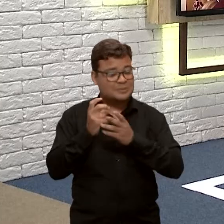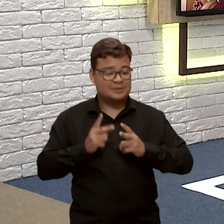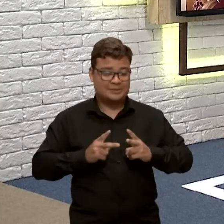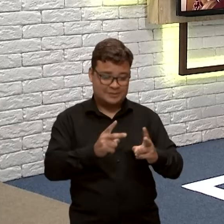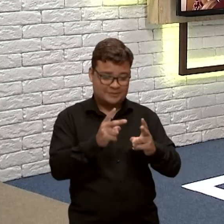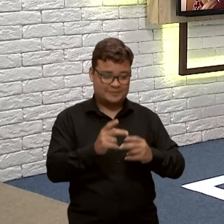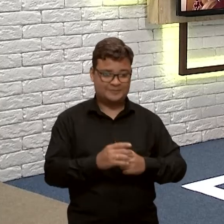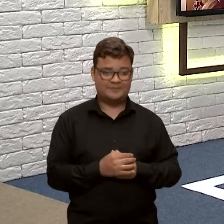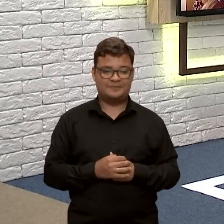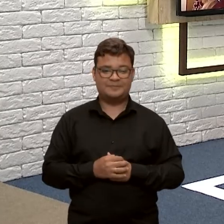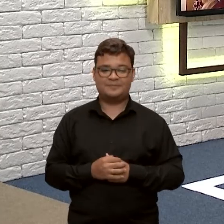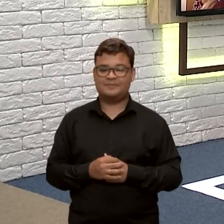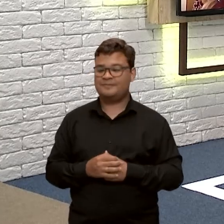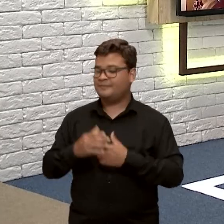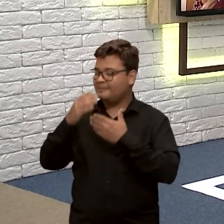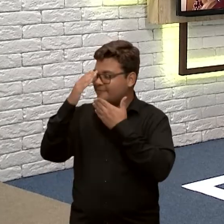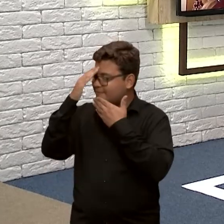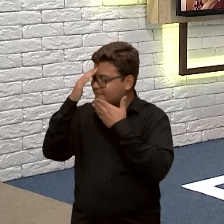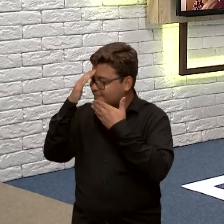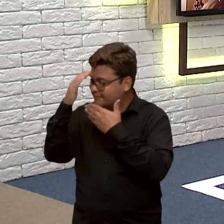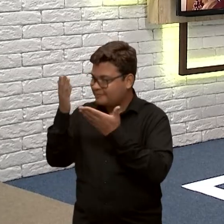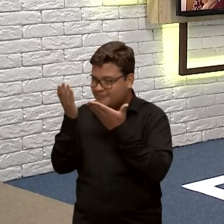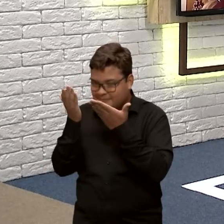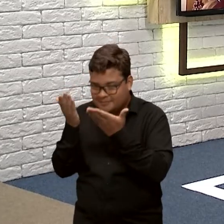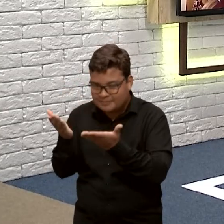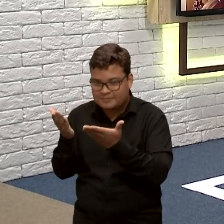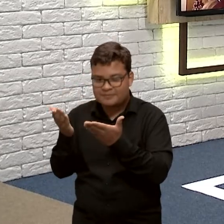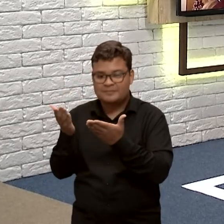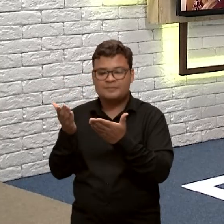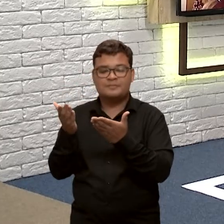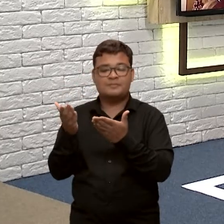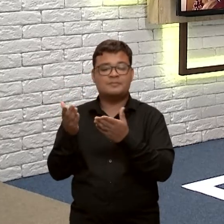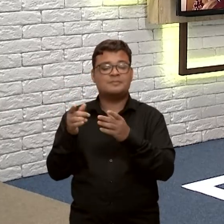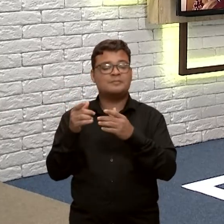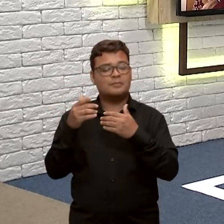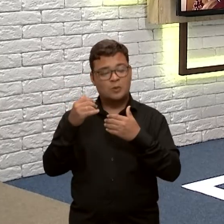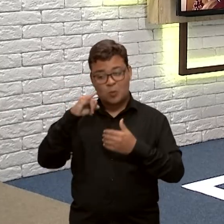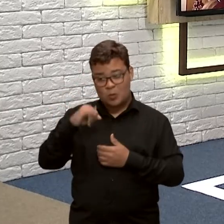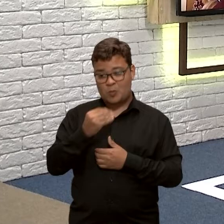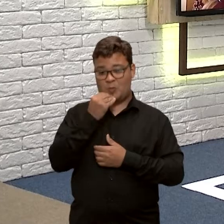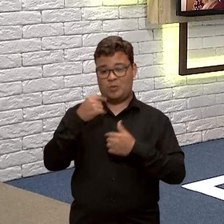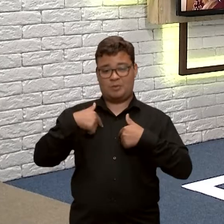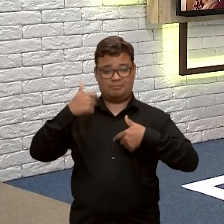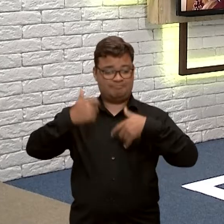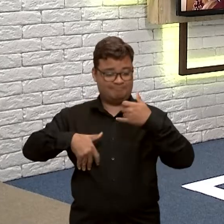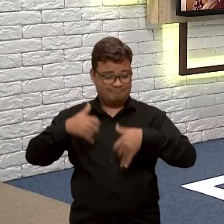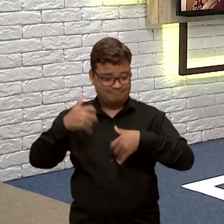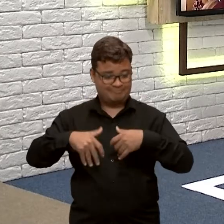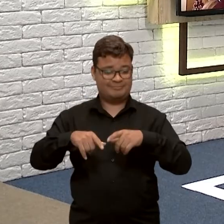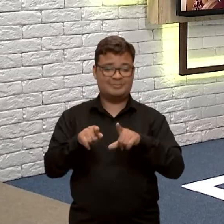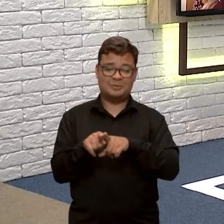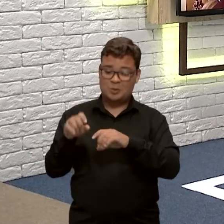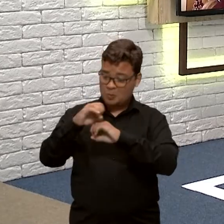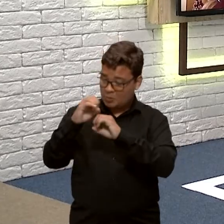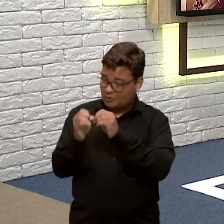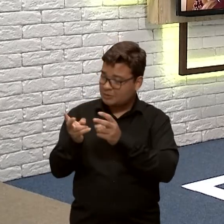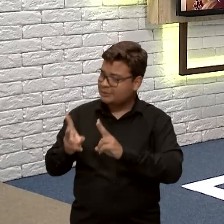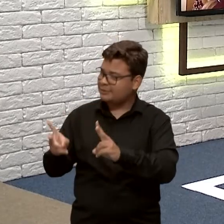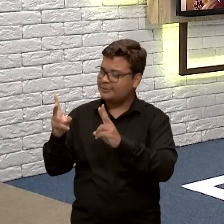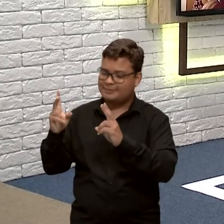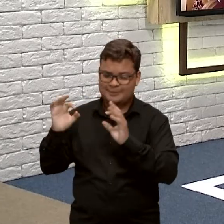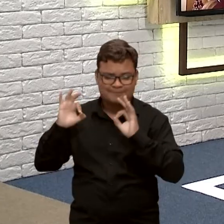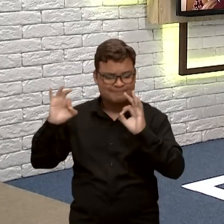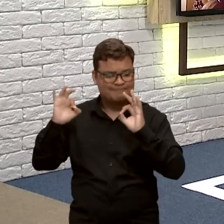fez. Obrigada a vocês e pela oportunidade. Que a UFG sempre continue brilhando, é